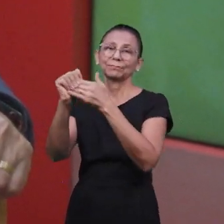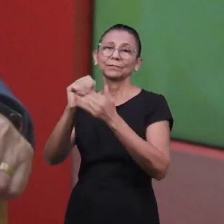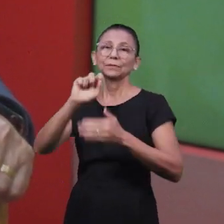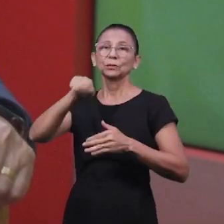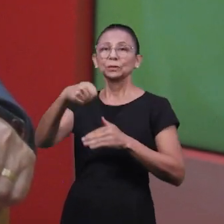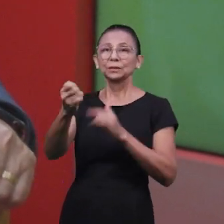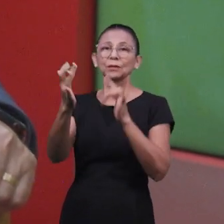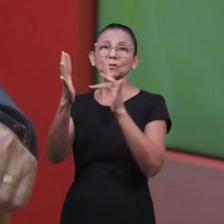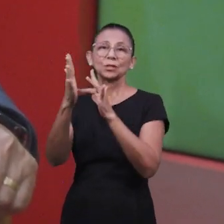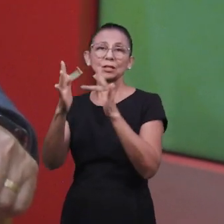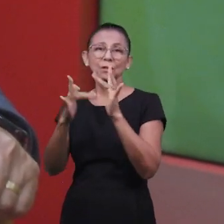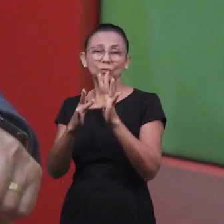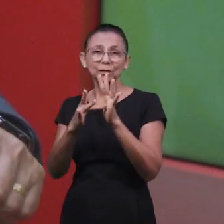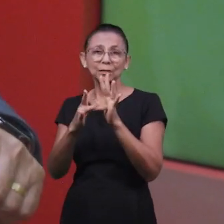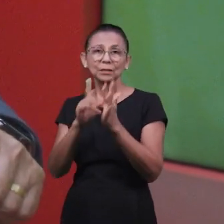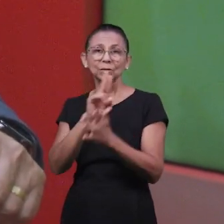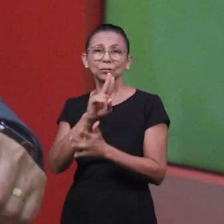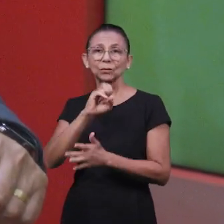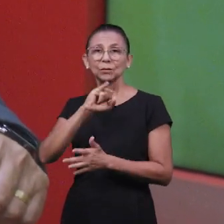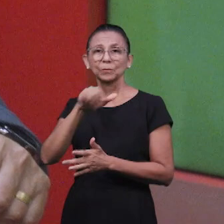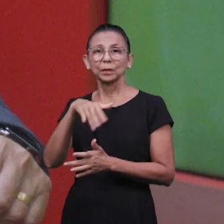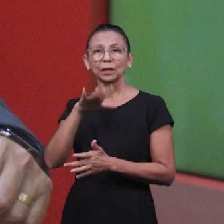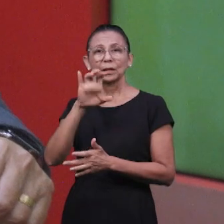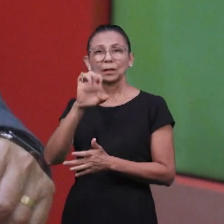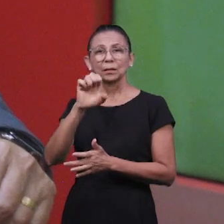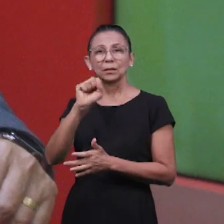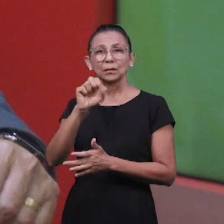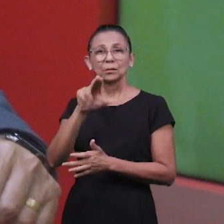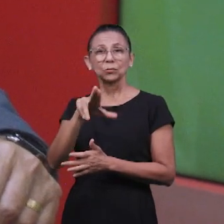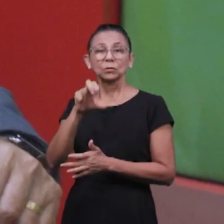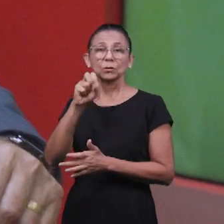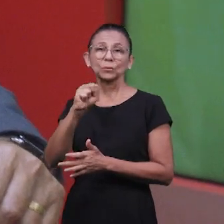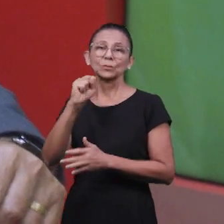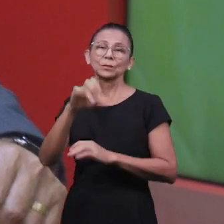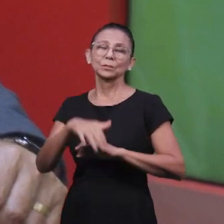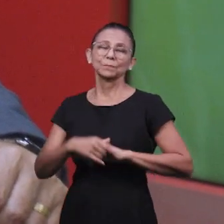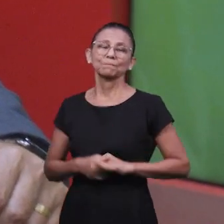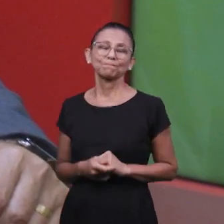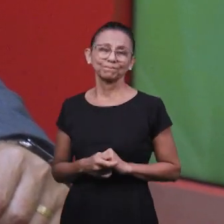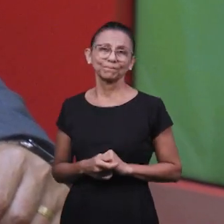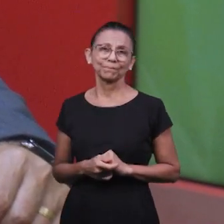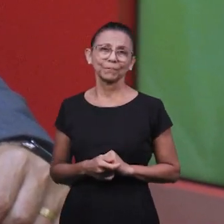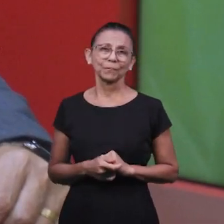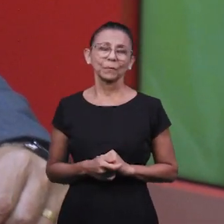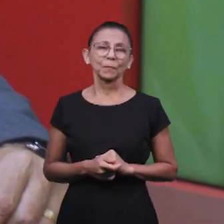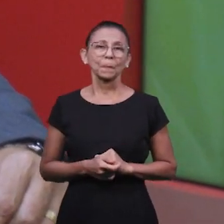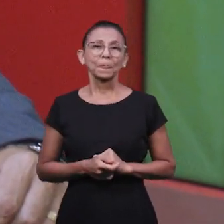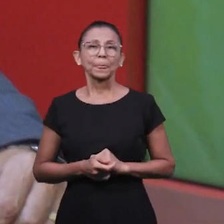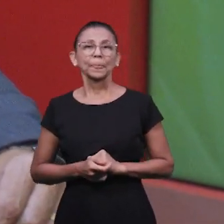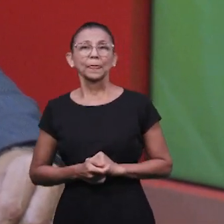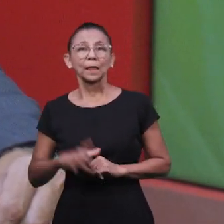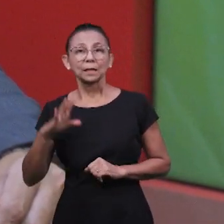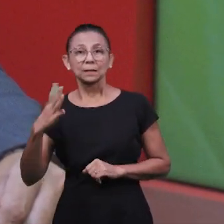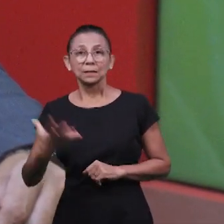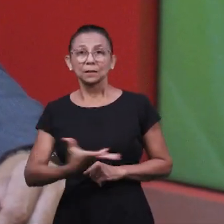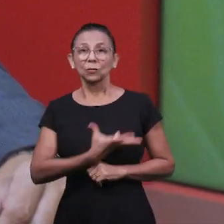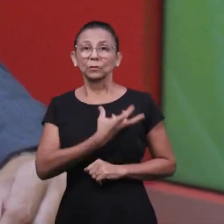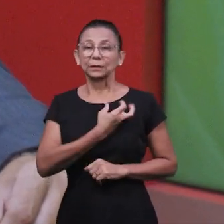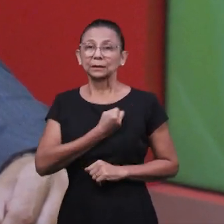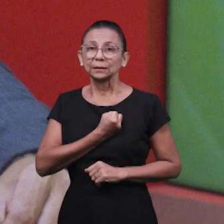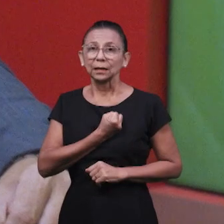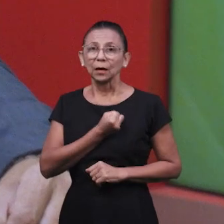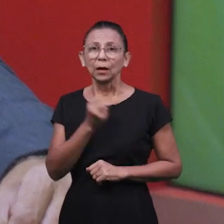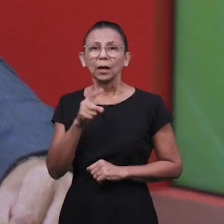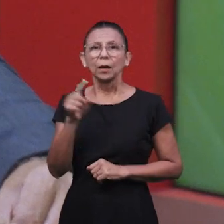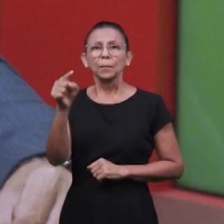isso. Então, esta salvação, ela está à disposição